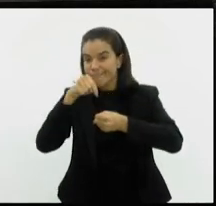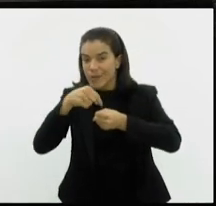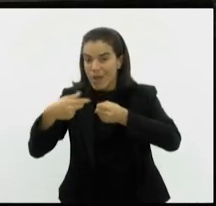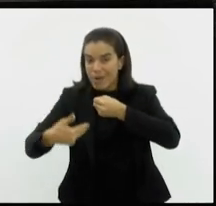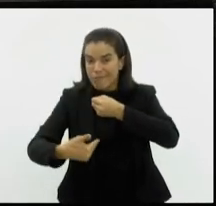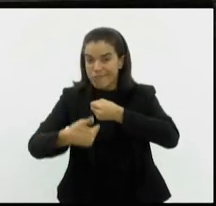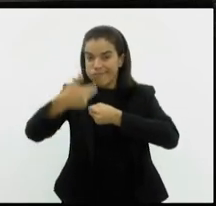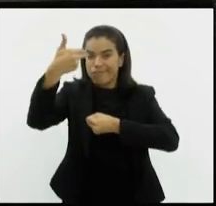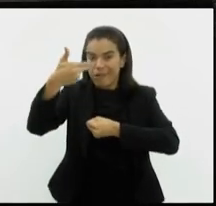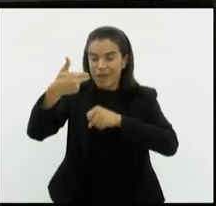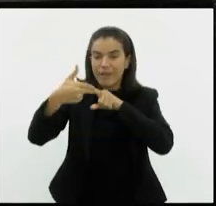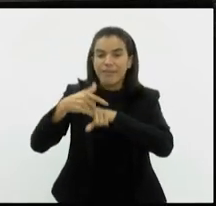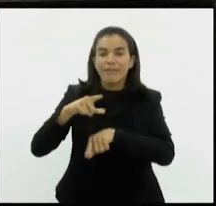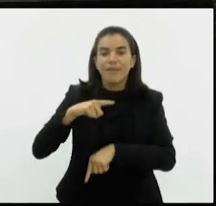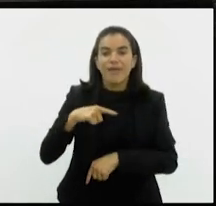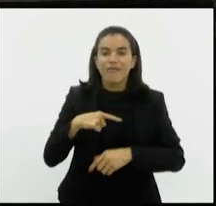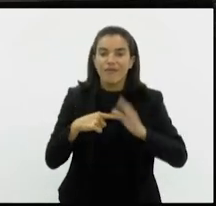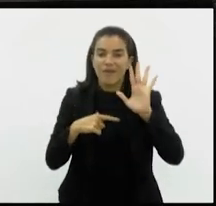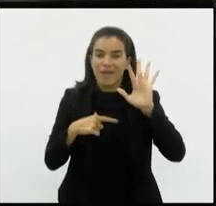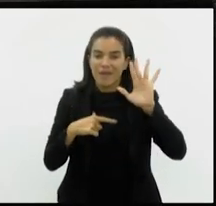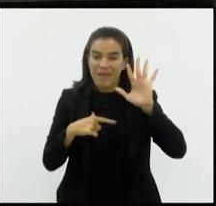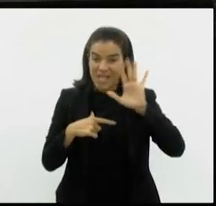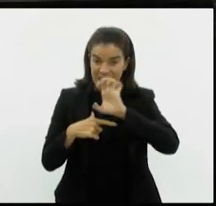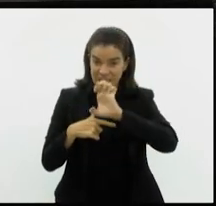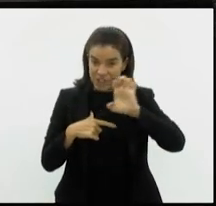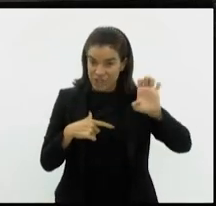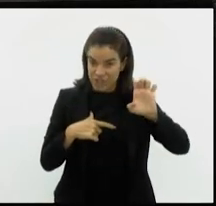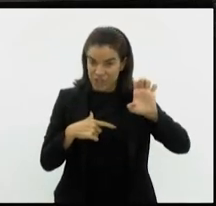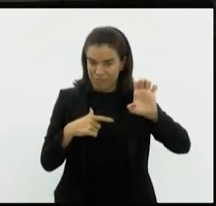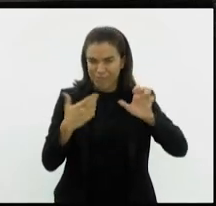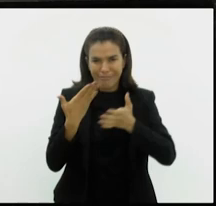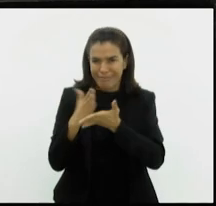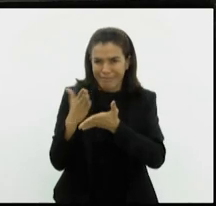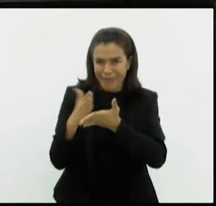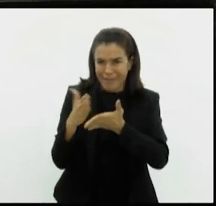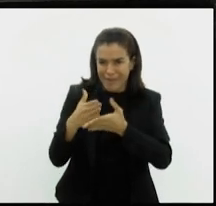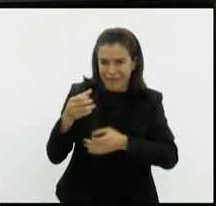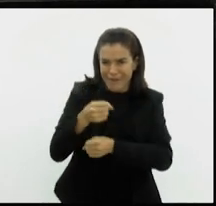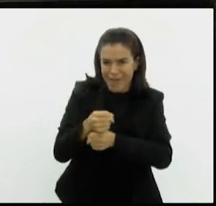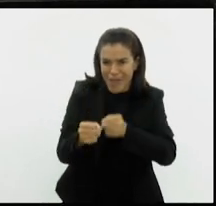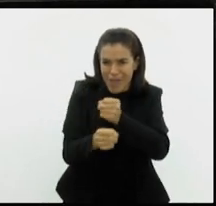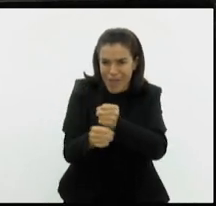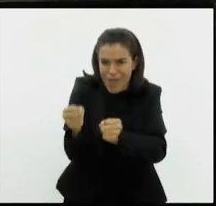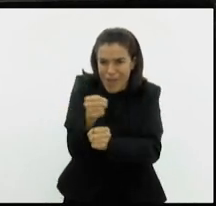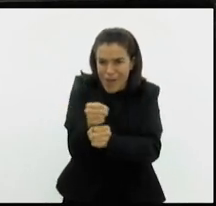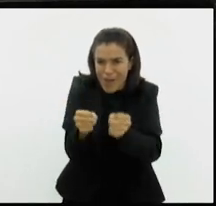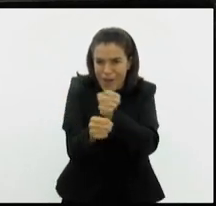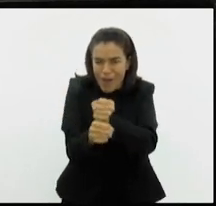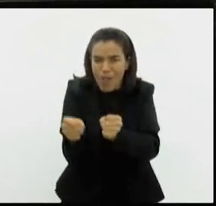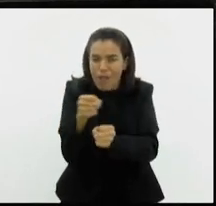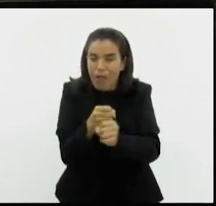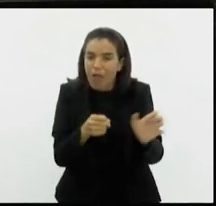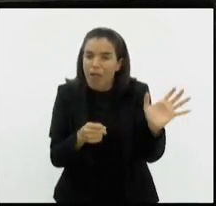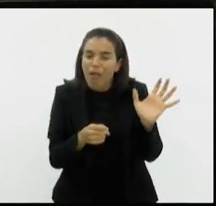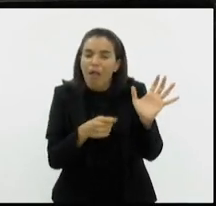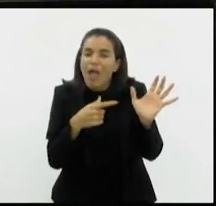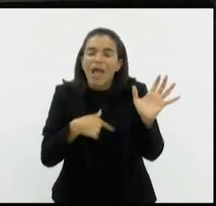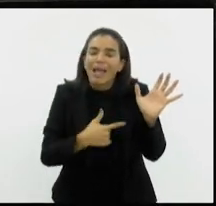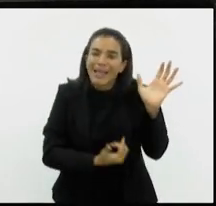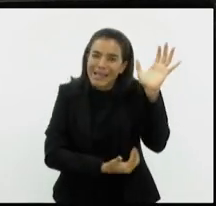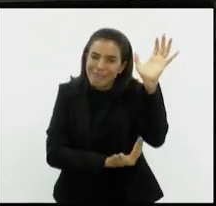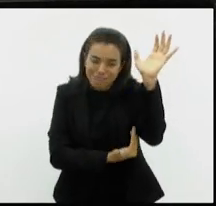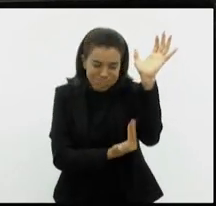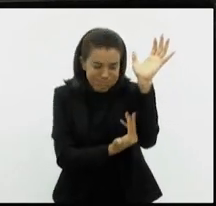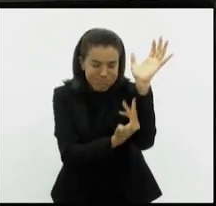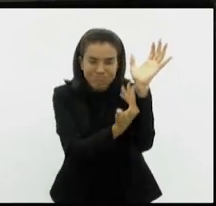ele teve o braço esquerdo dele que não tem nada a ver com a coluna o braço esquerdo dele todo queimado todo